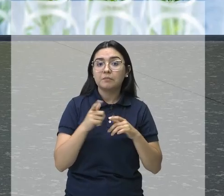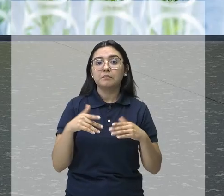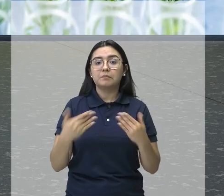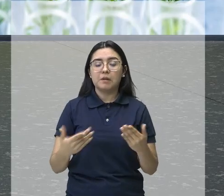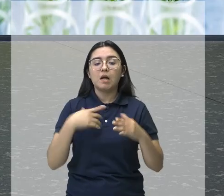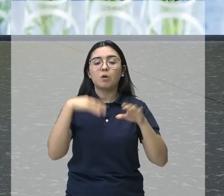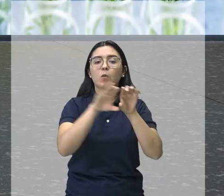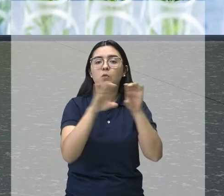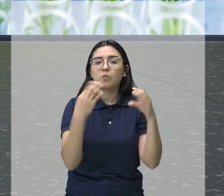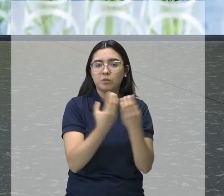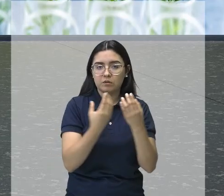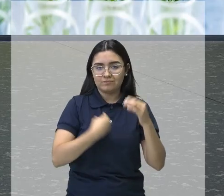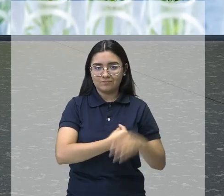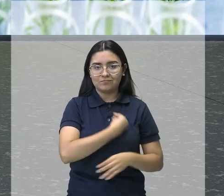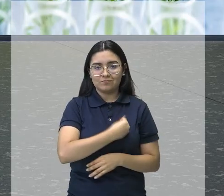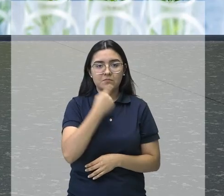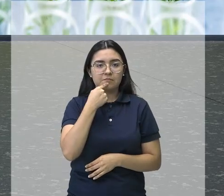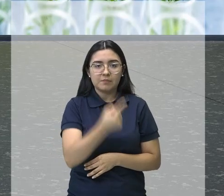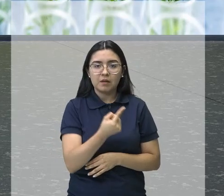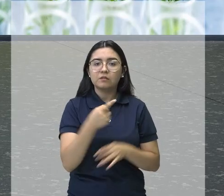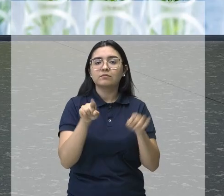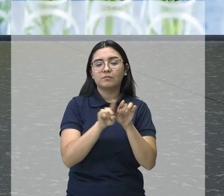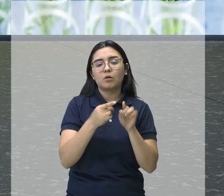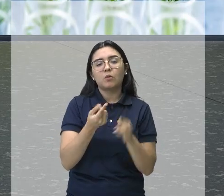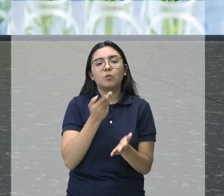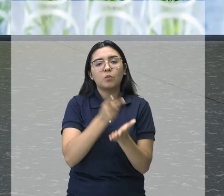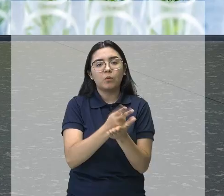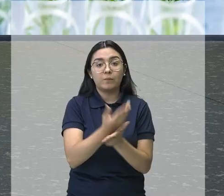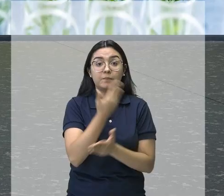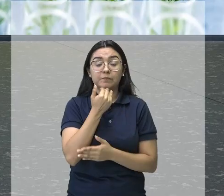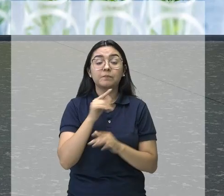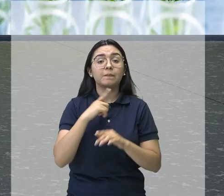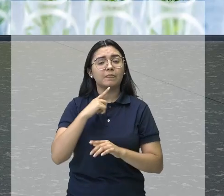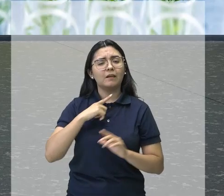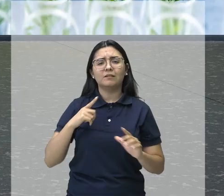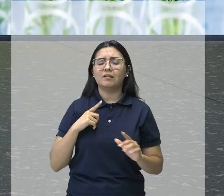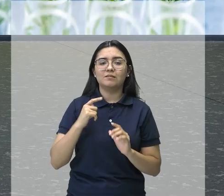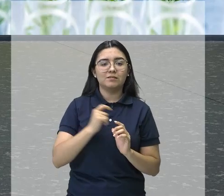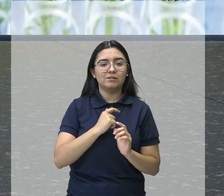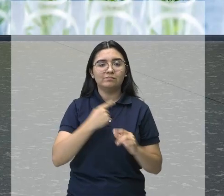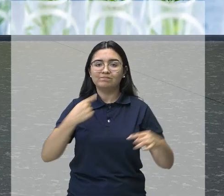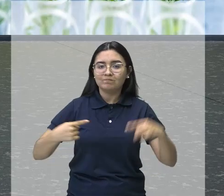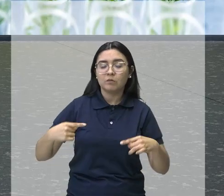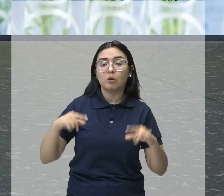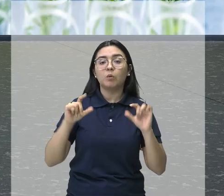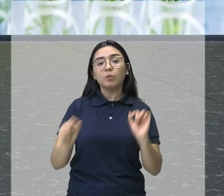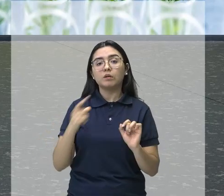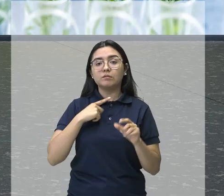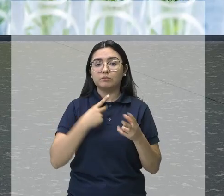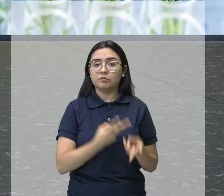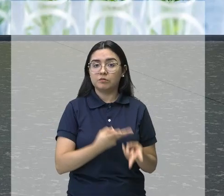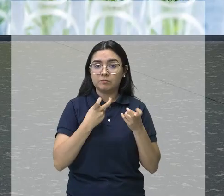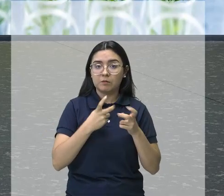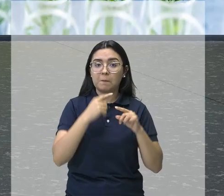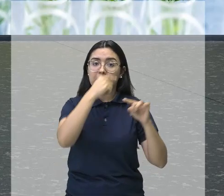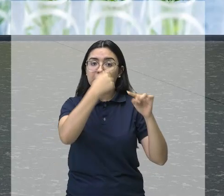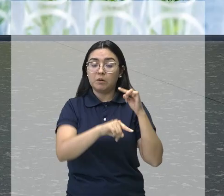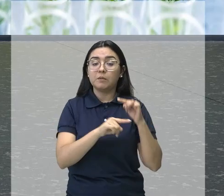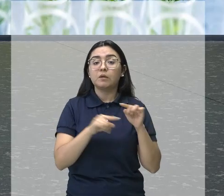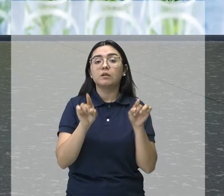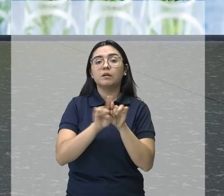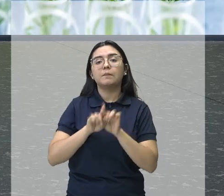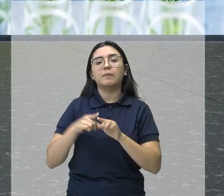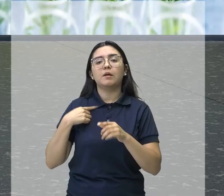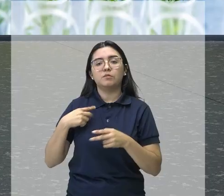essa comunidade que mora aqui próximo continuar se alimentando. Então existe esse conflito entre o extrativismo predatório